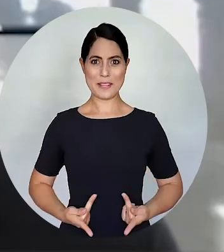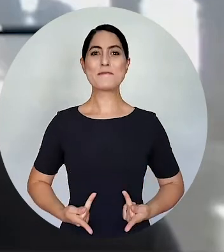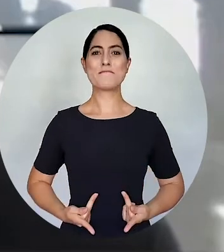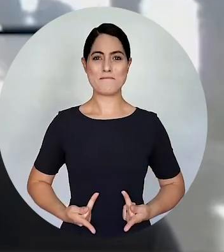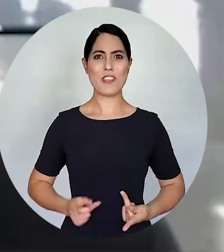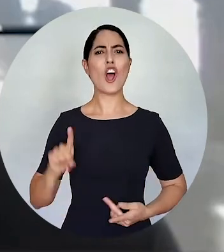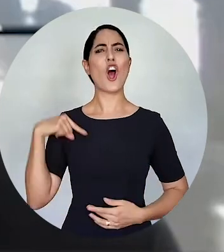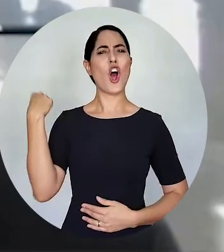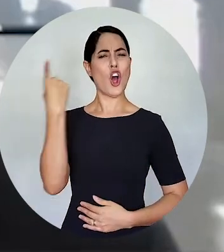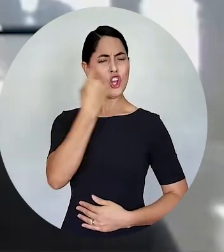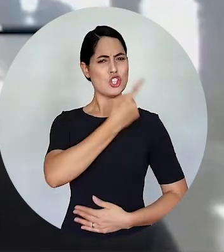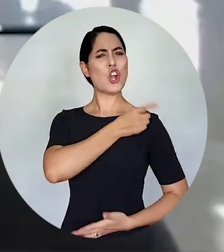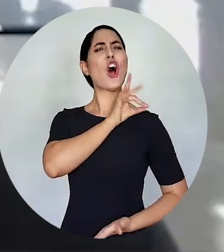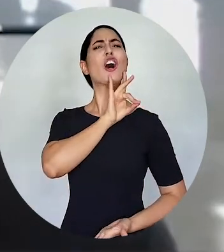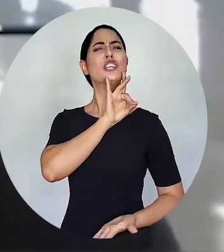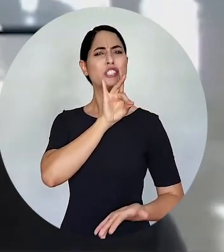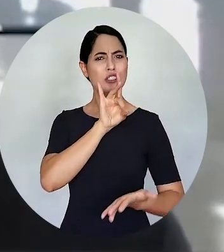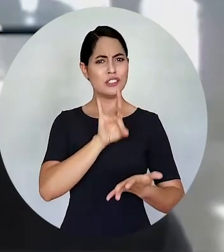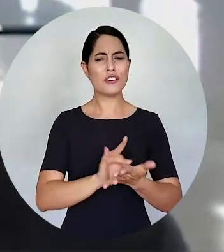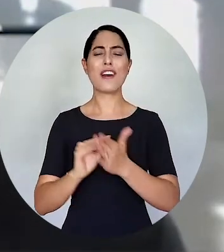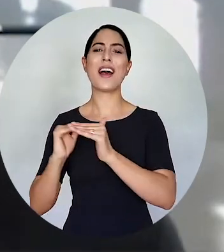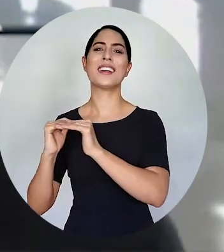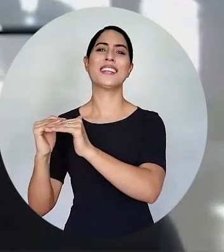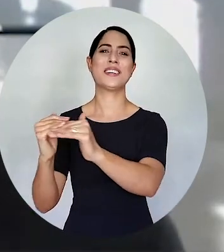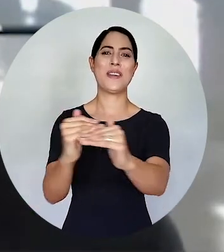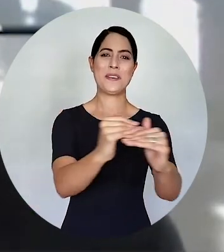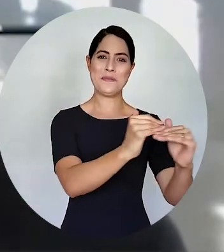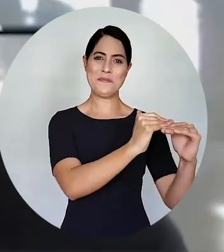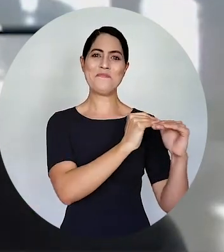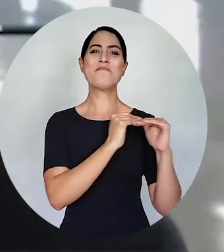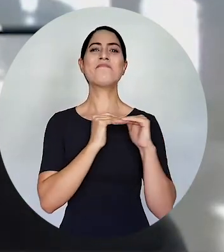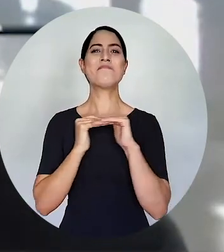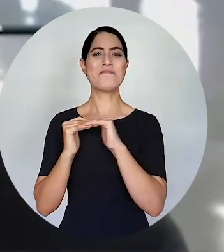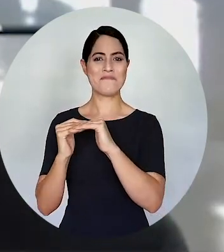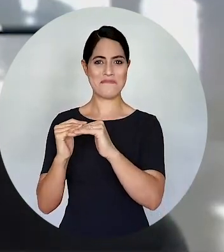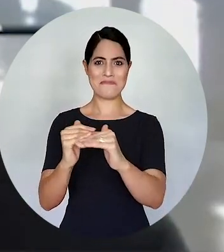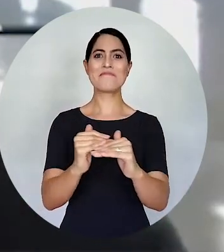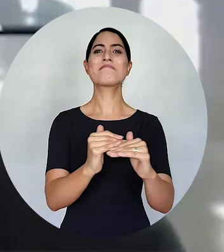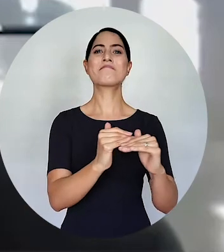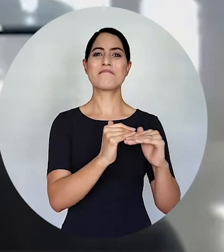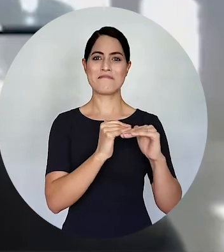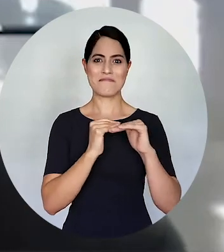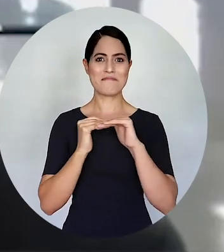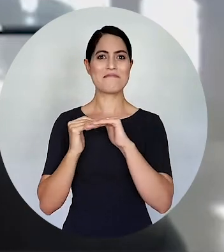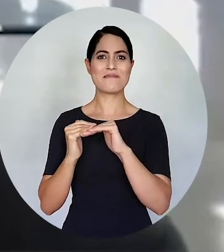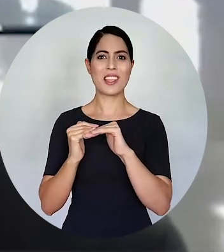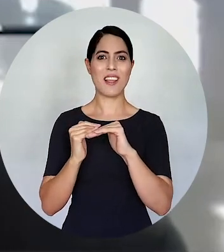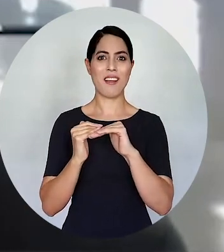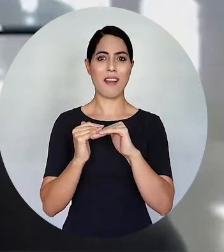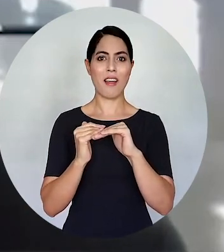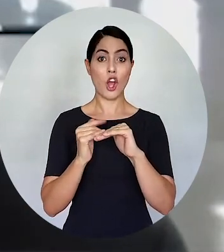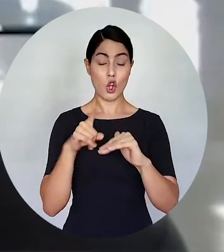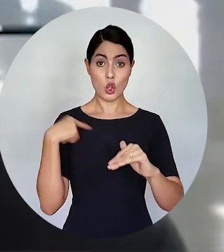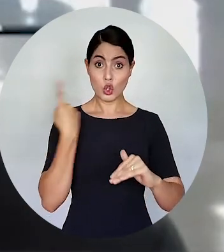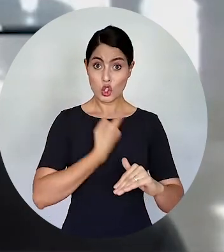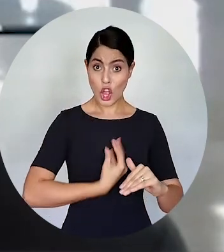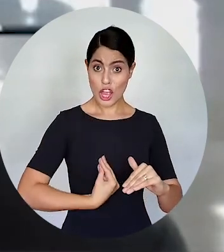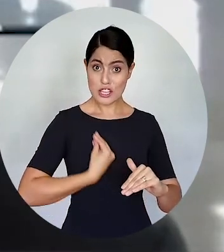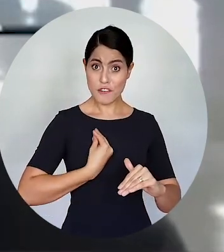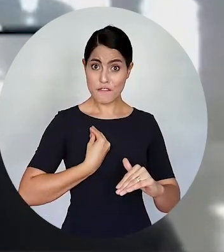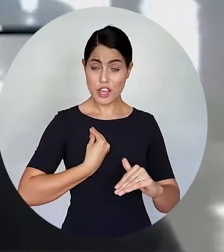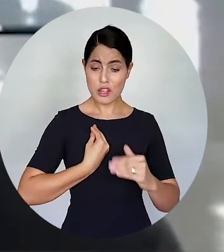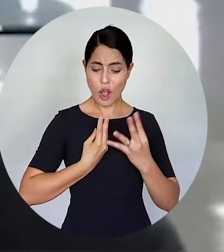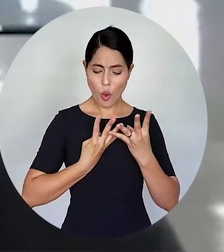do transcendental, de que somos, na verdade, todos iguais, nascemos